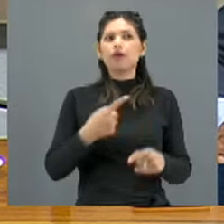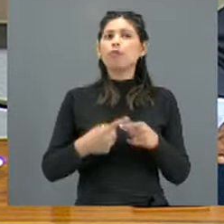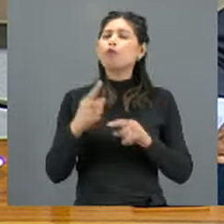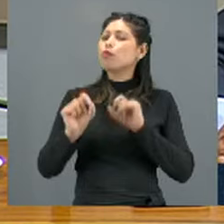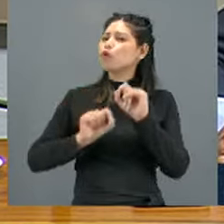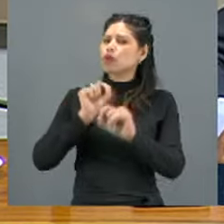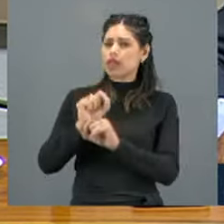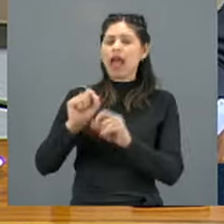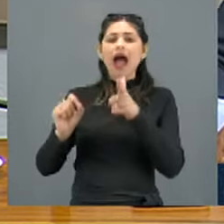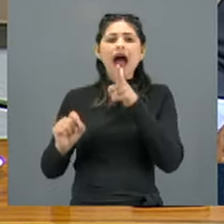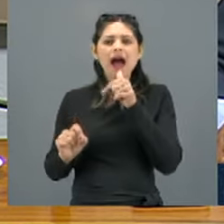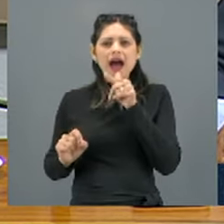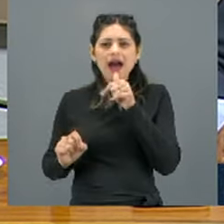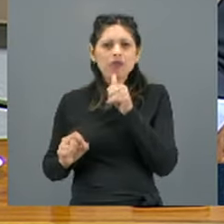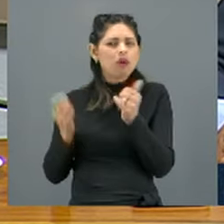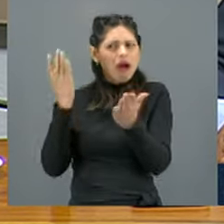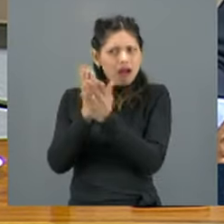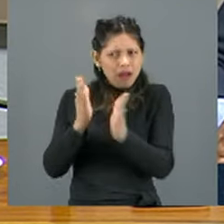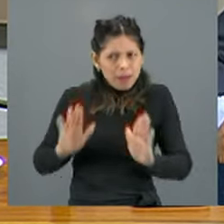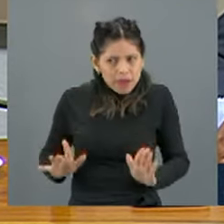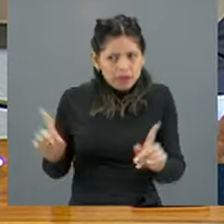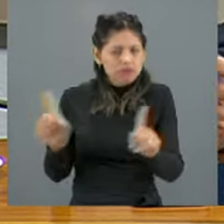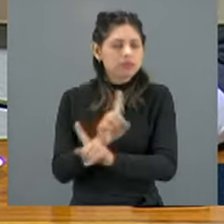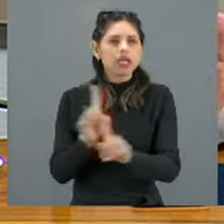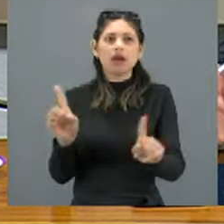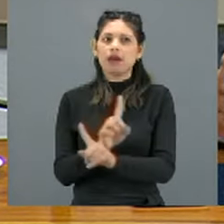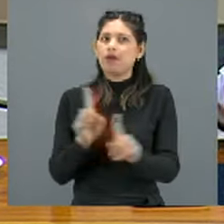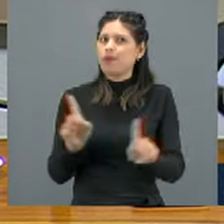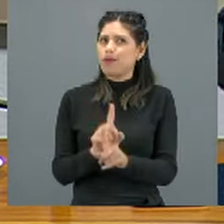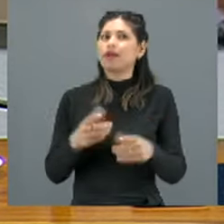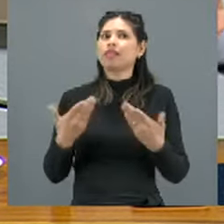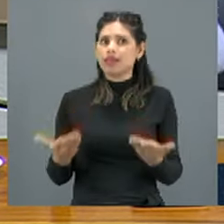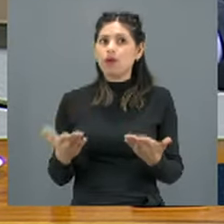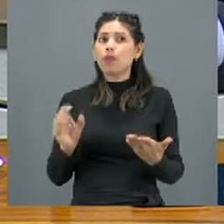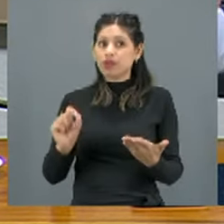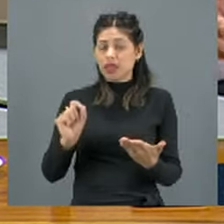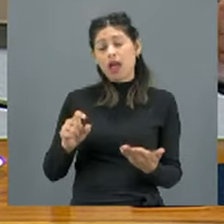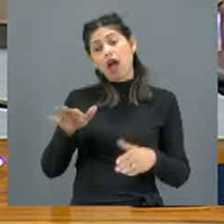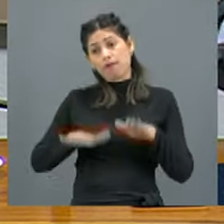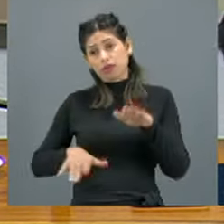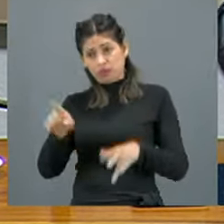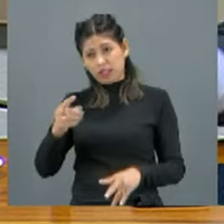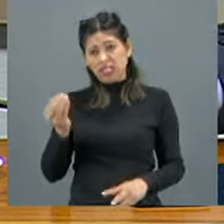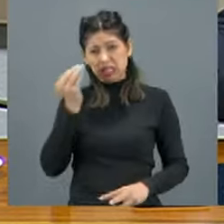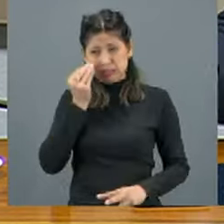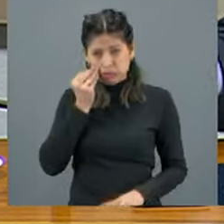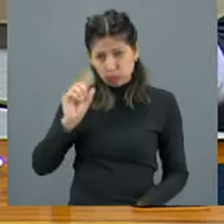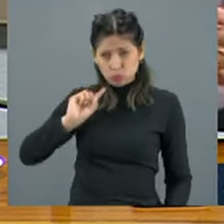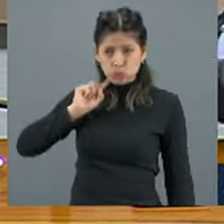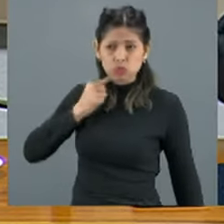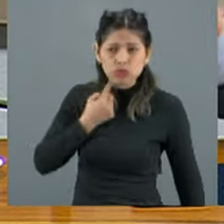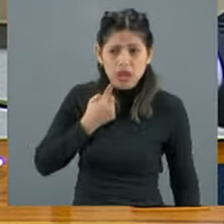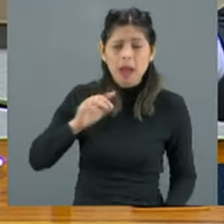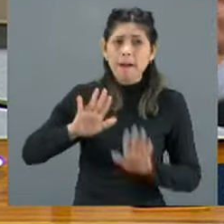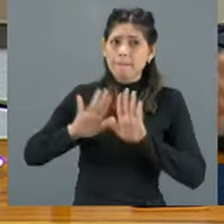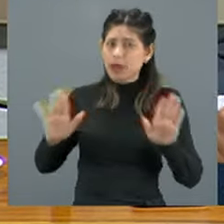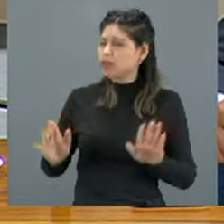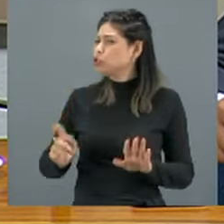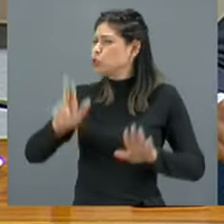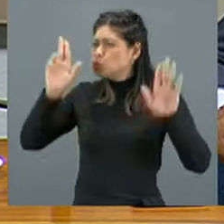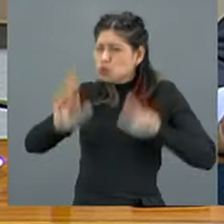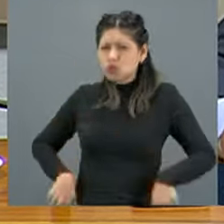tem colegas nossos que acham que acaba é um bem finito. Não é finito. Você pode sujar, mas ele é infinito, né? Não acaba